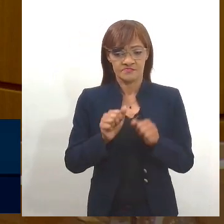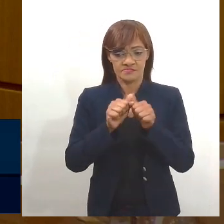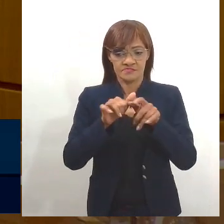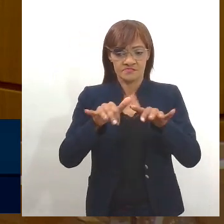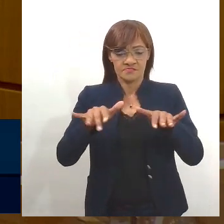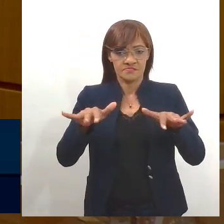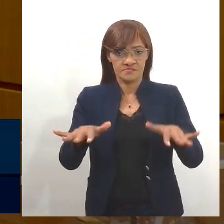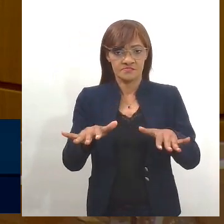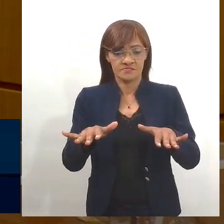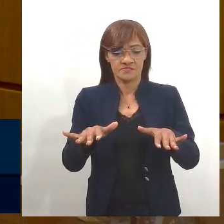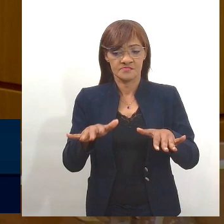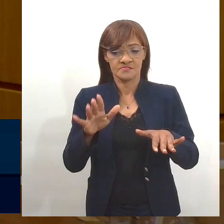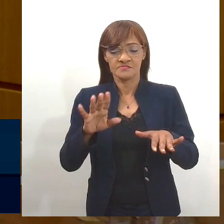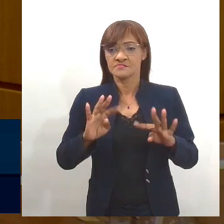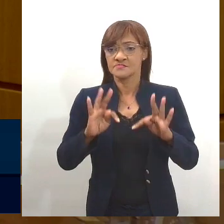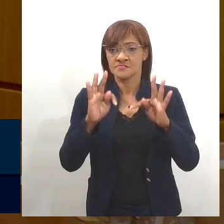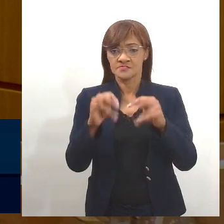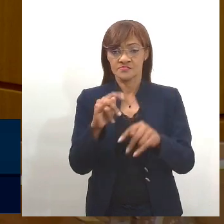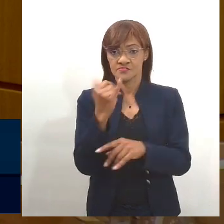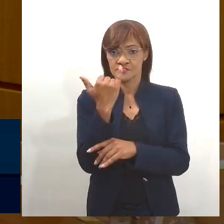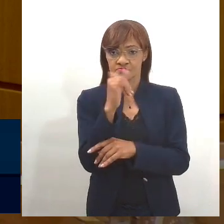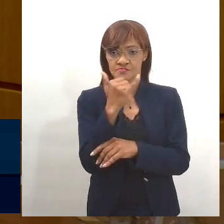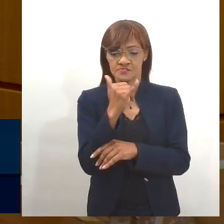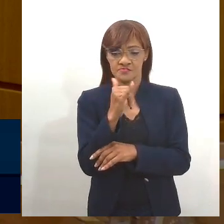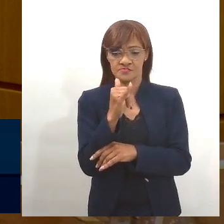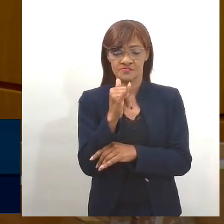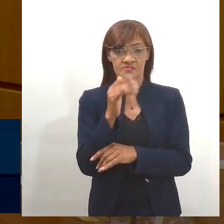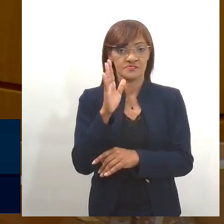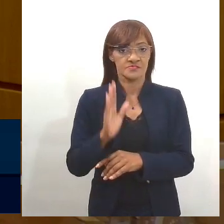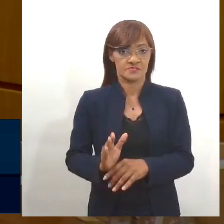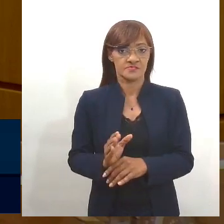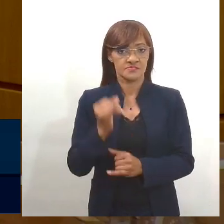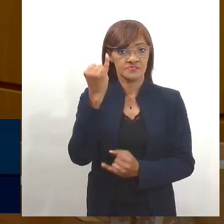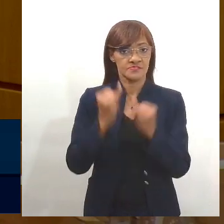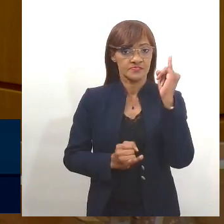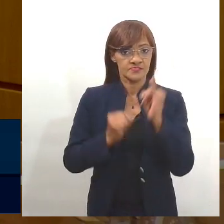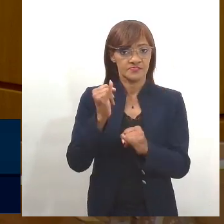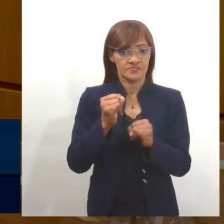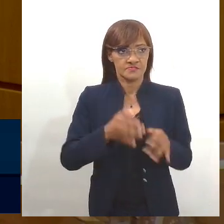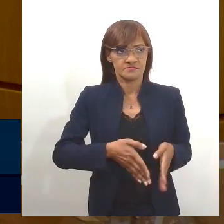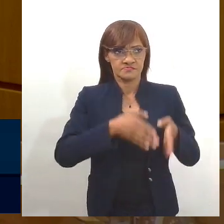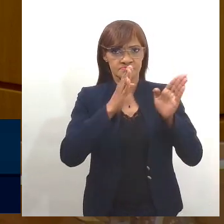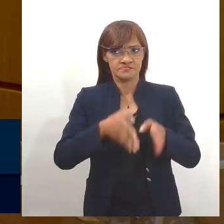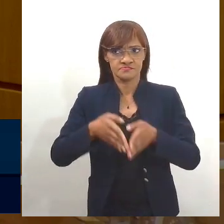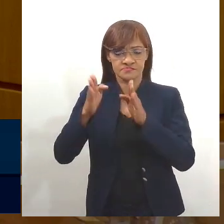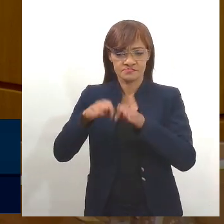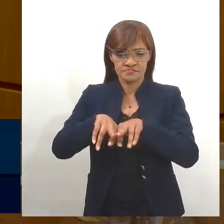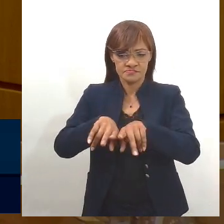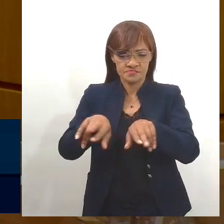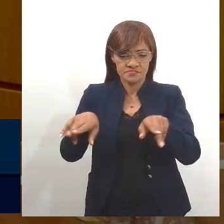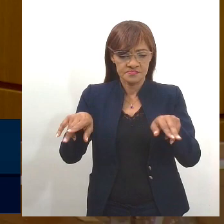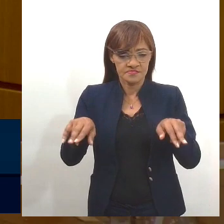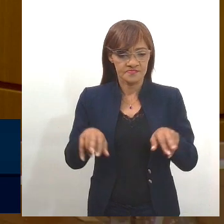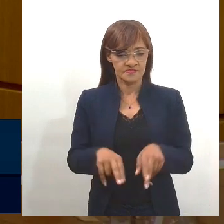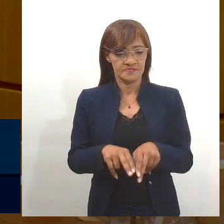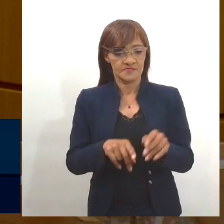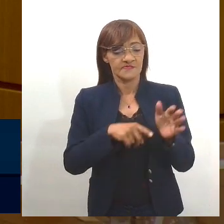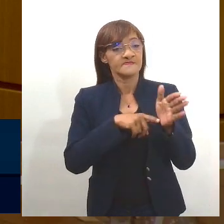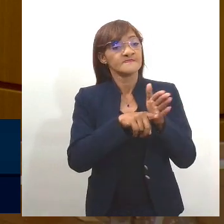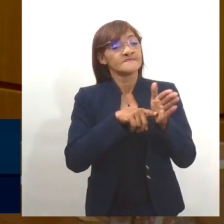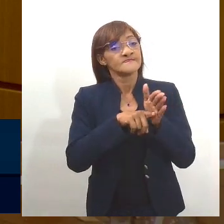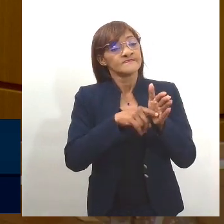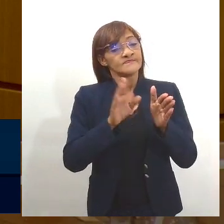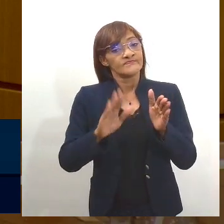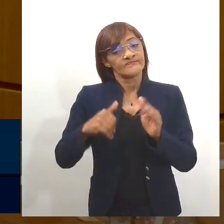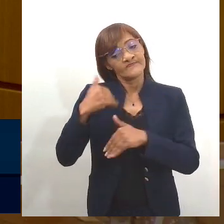termoelétricas, indústrias e condomínios, dentre outros. Nos segmentos de pesquisa e desenvolvimento, o homenageado se